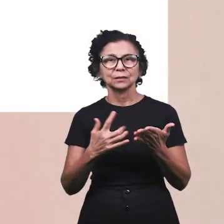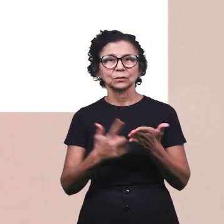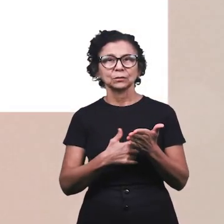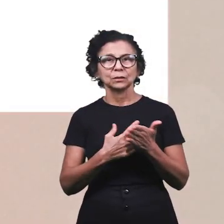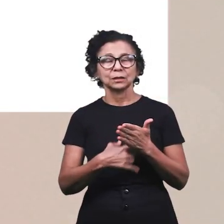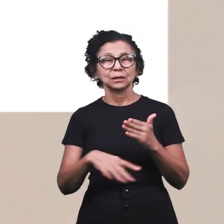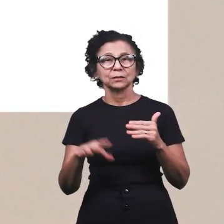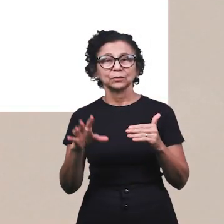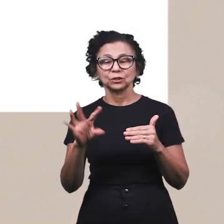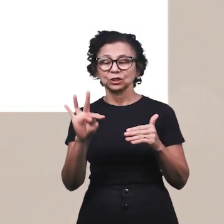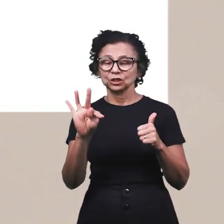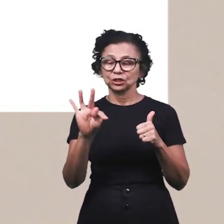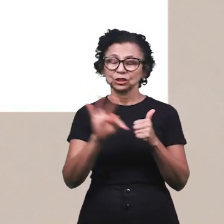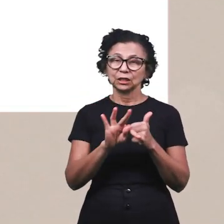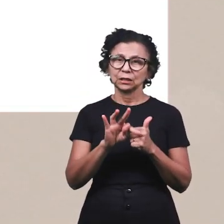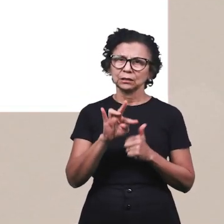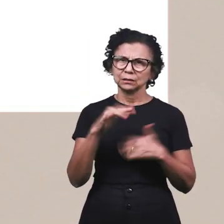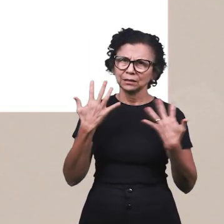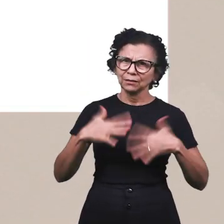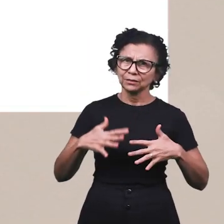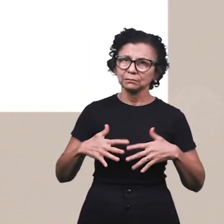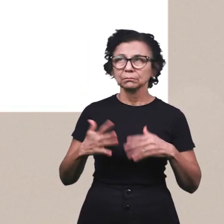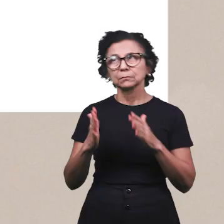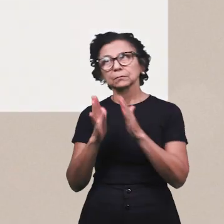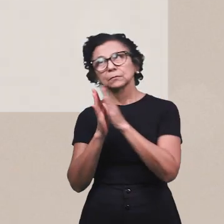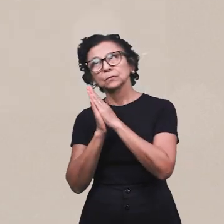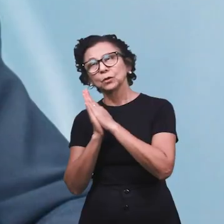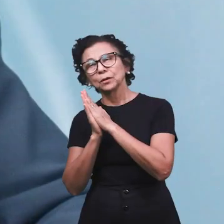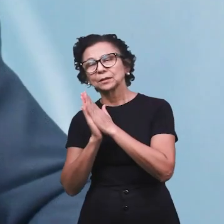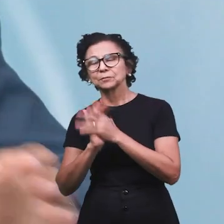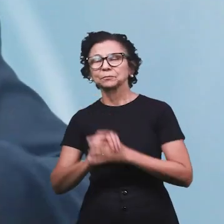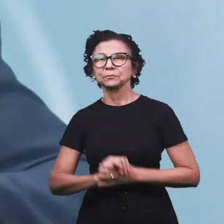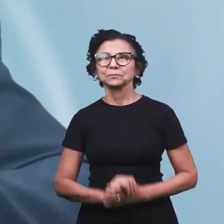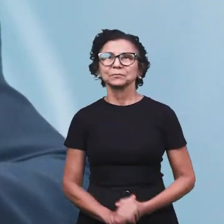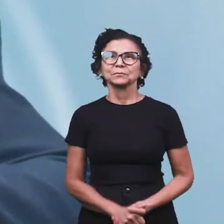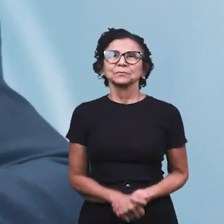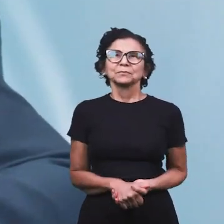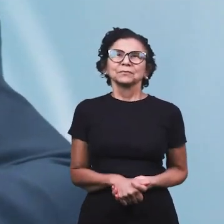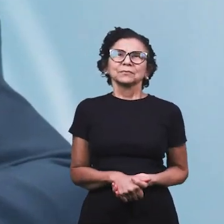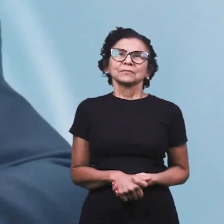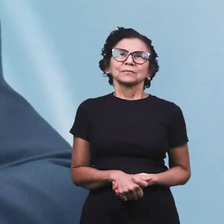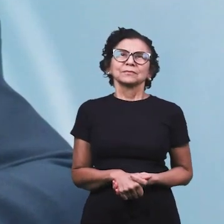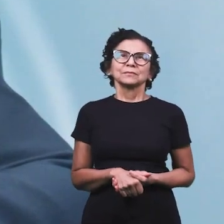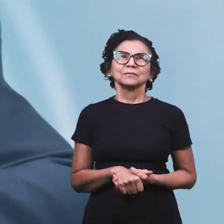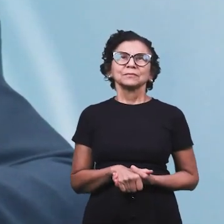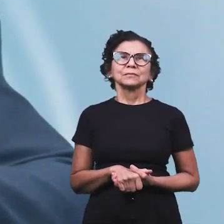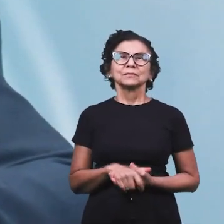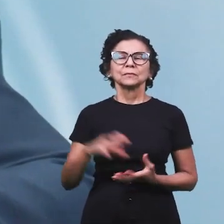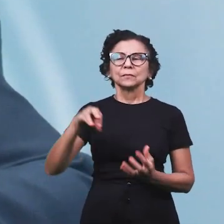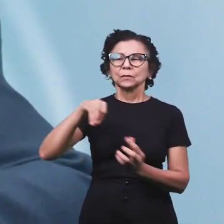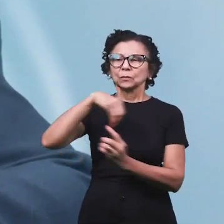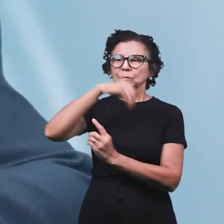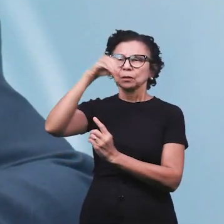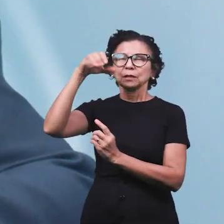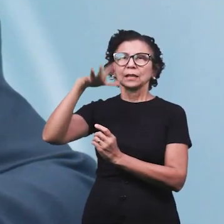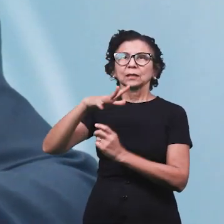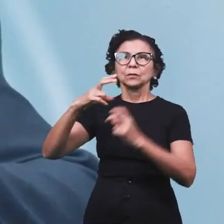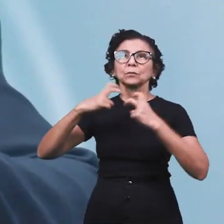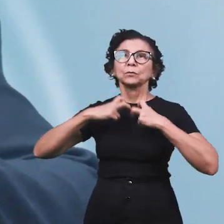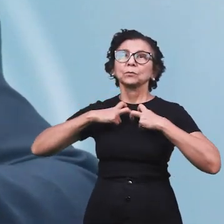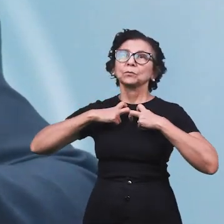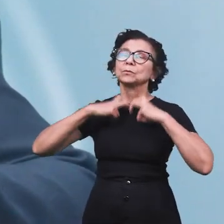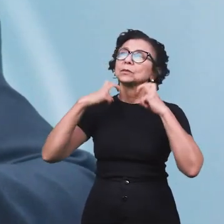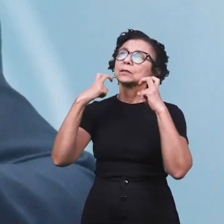Está alguém entre vós aflito? Ore. O irmão usou um recurso da graça, o clamor. O clamor é